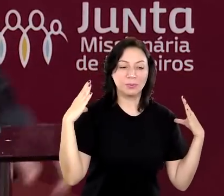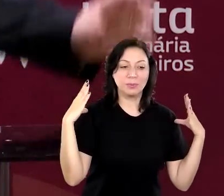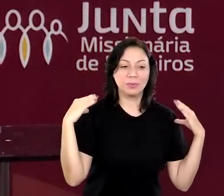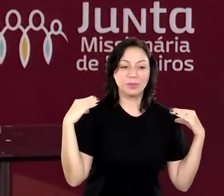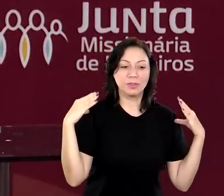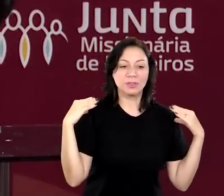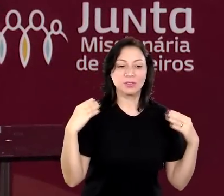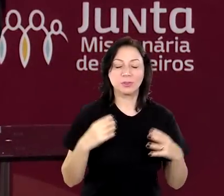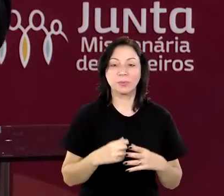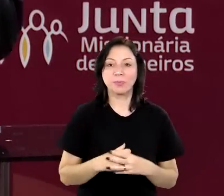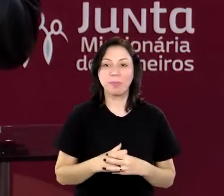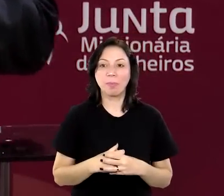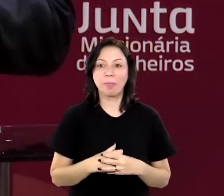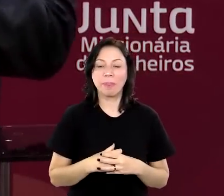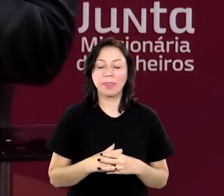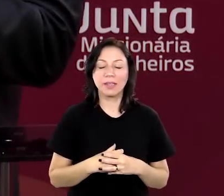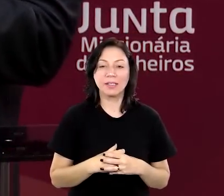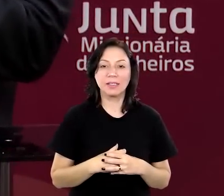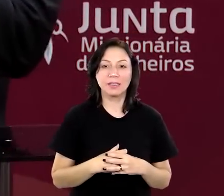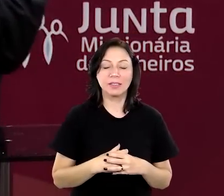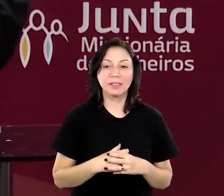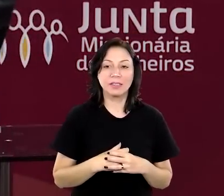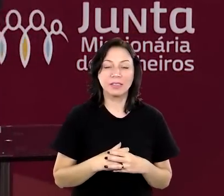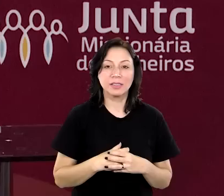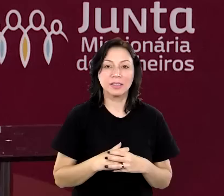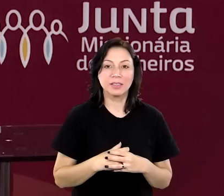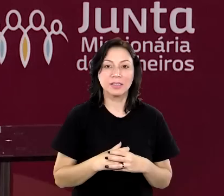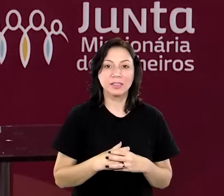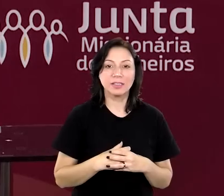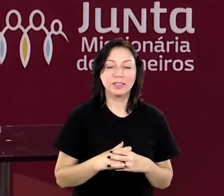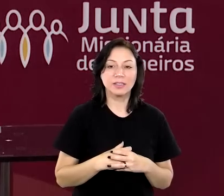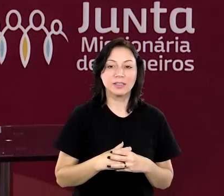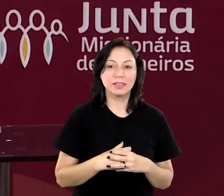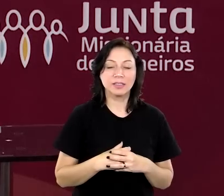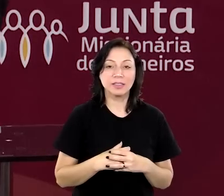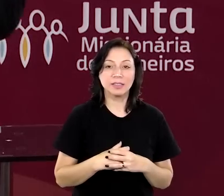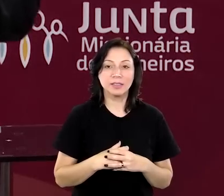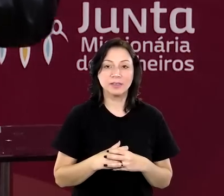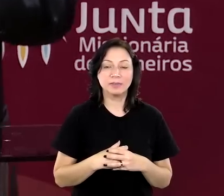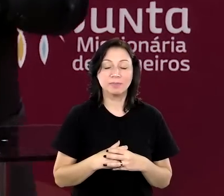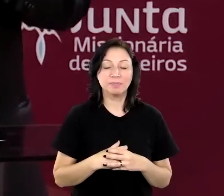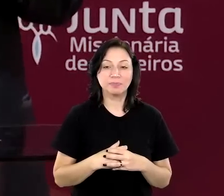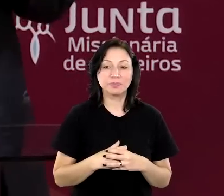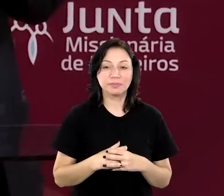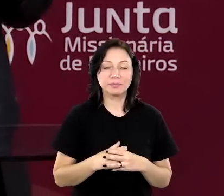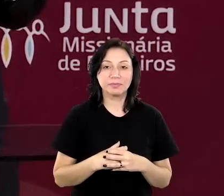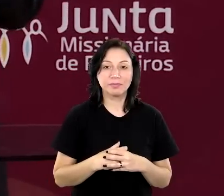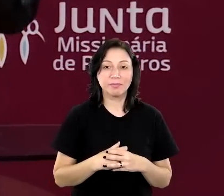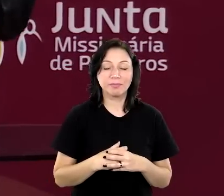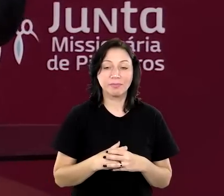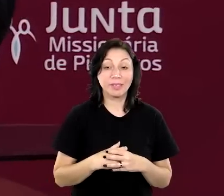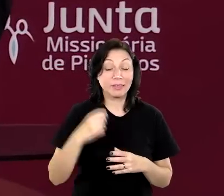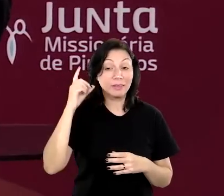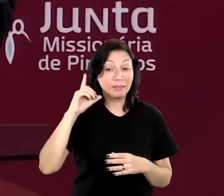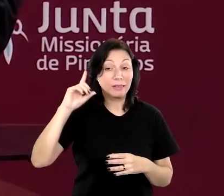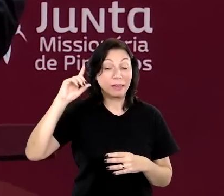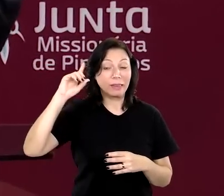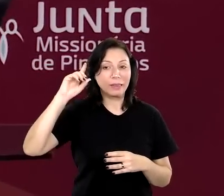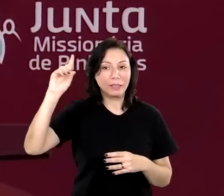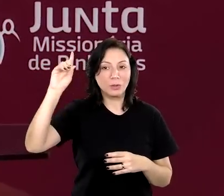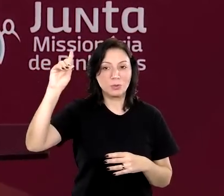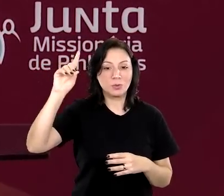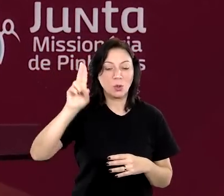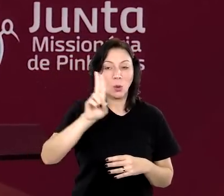E aqui o que me impressiona é que Deus, quando usa pessoas, ele